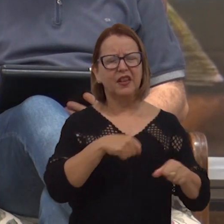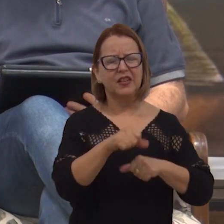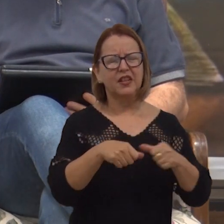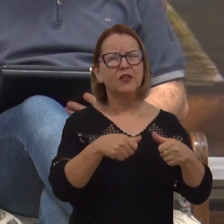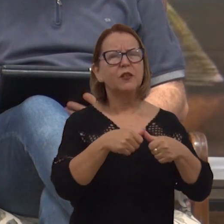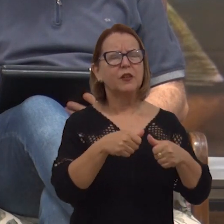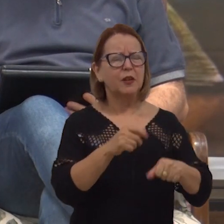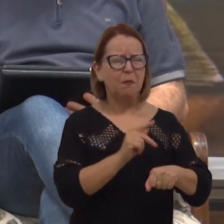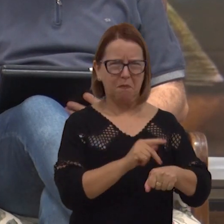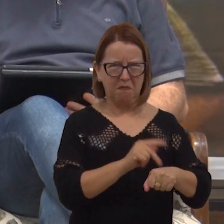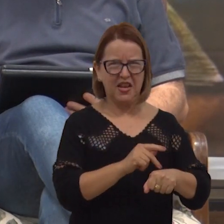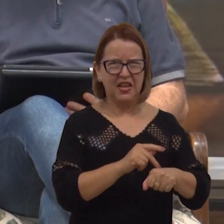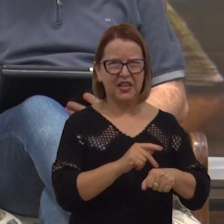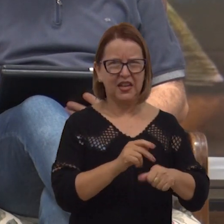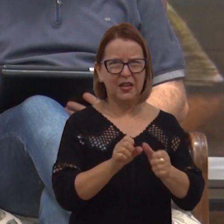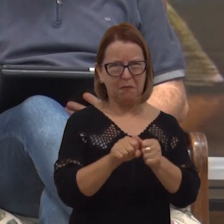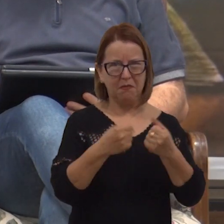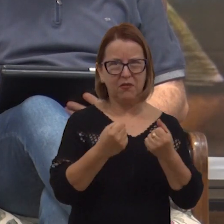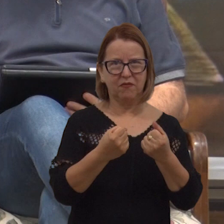transforma essas pedras em pães.